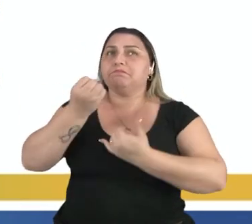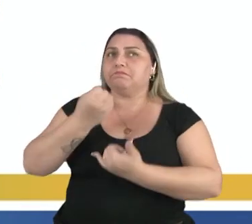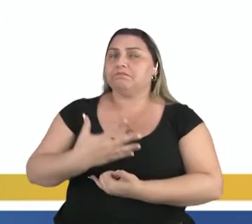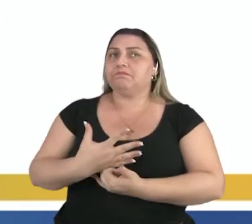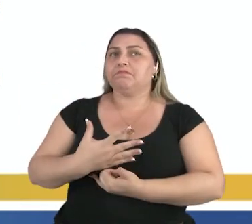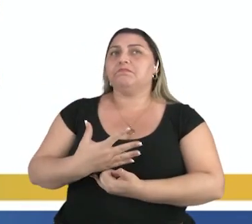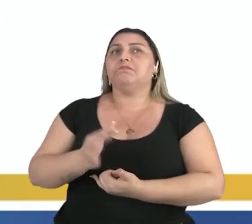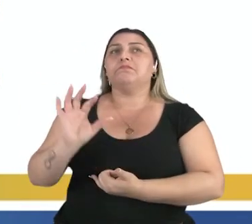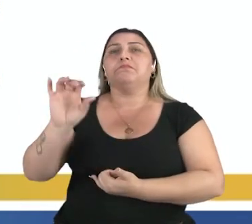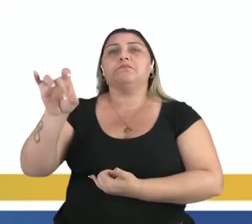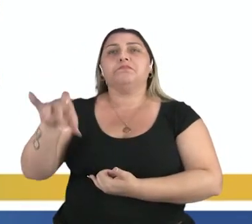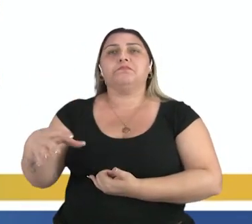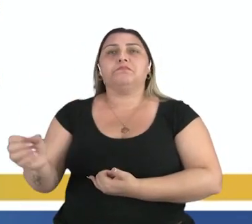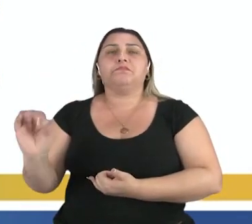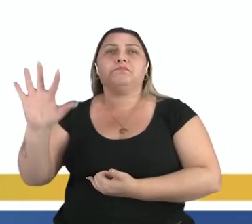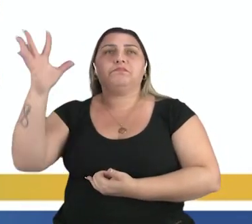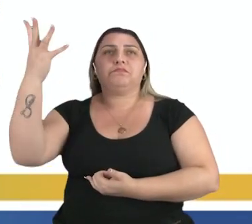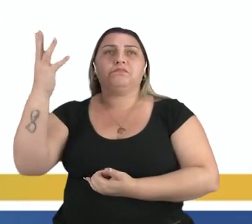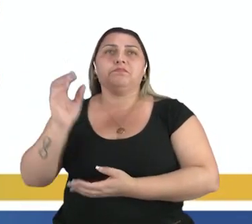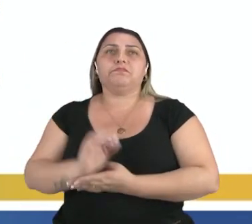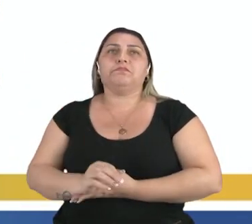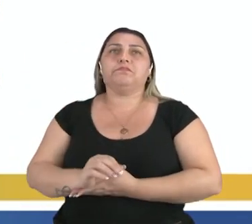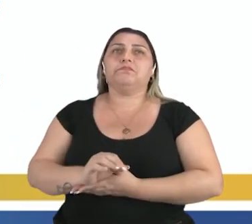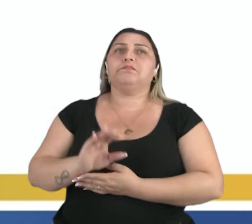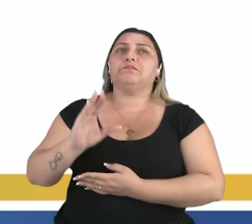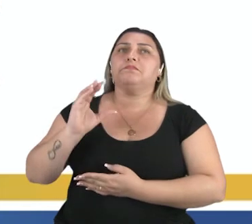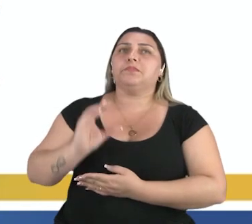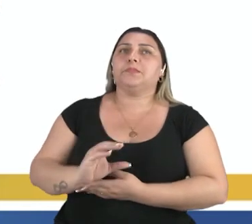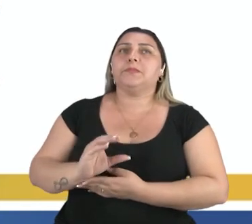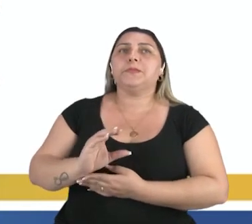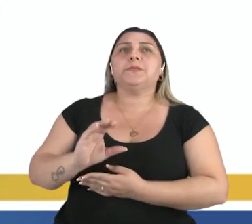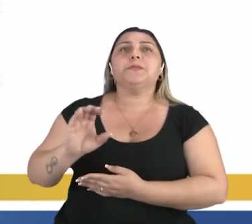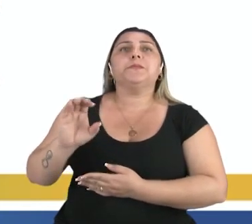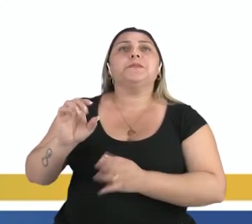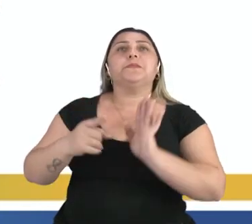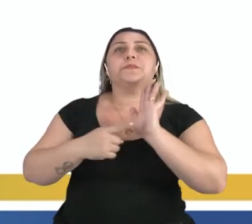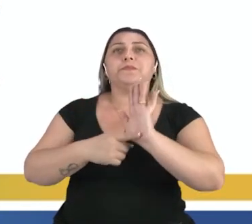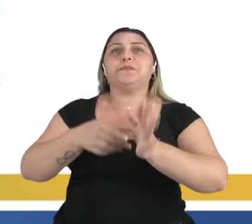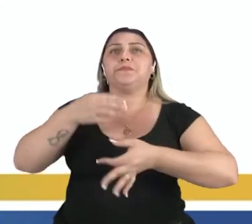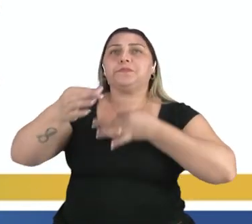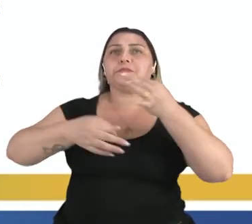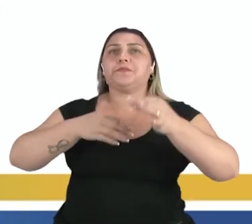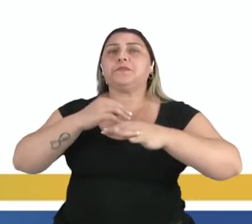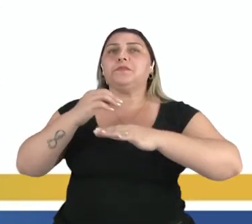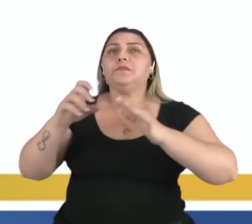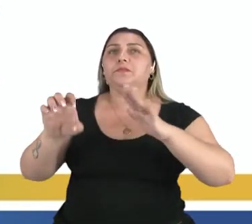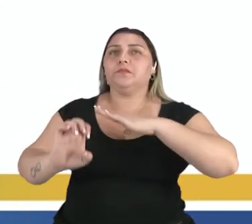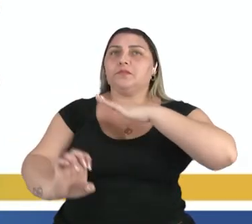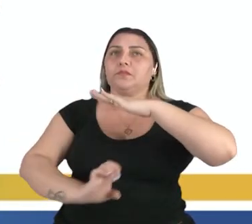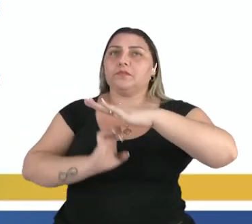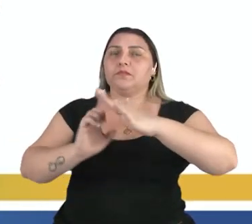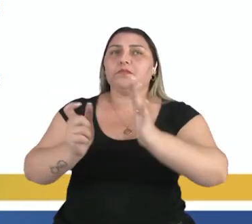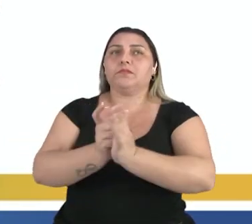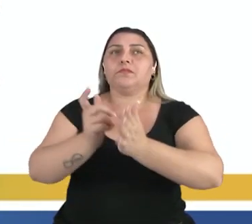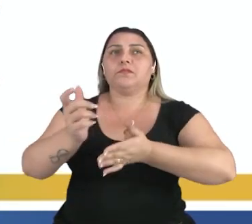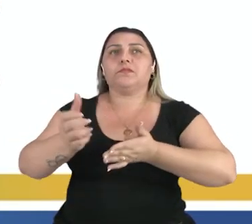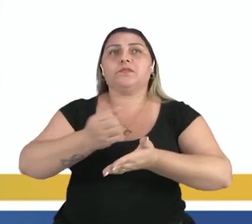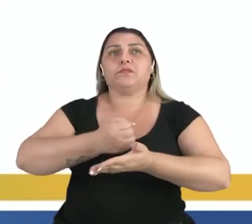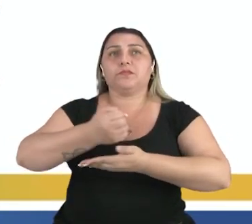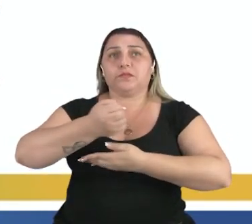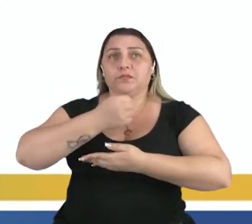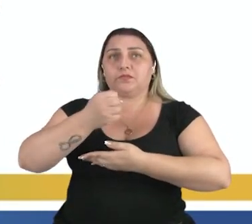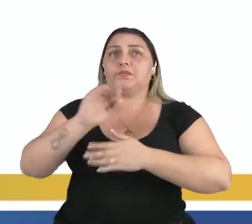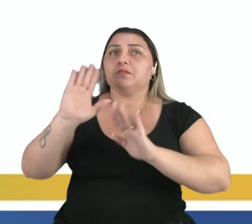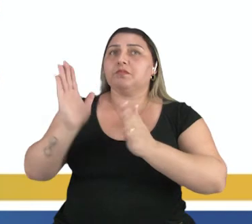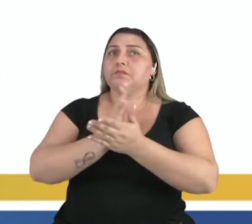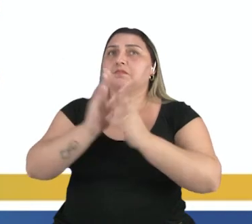os leitores informados sobre os últimos acontecimentos. C. O editorial representa a opinião da empresa jornalística